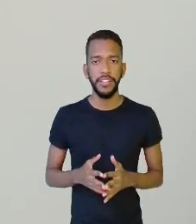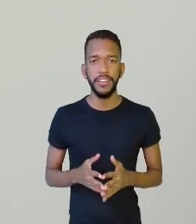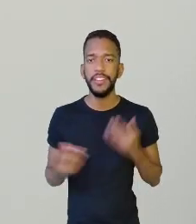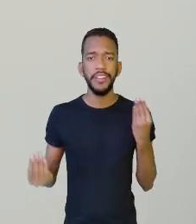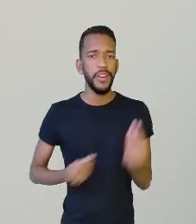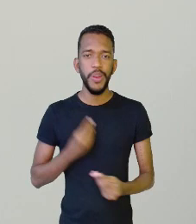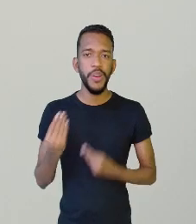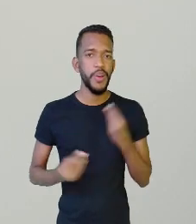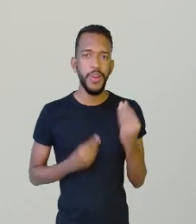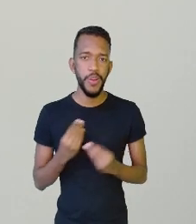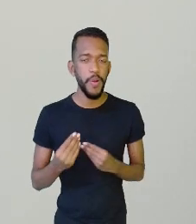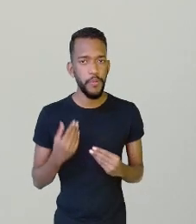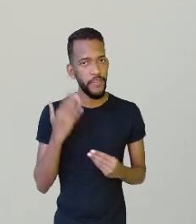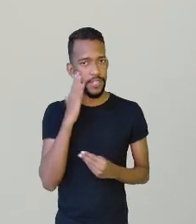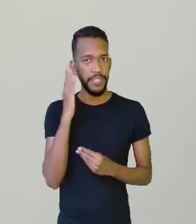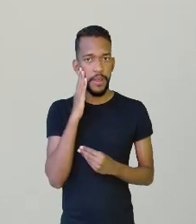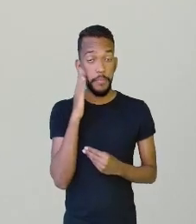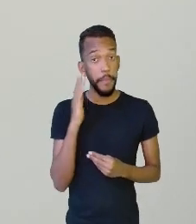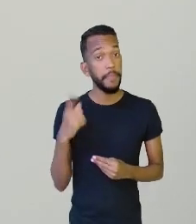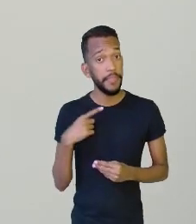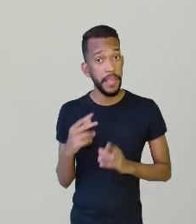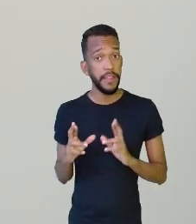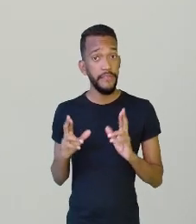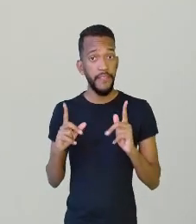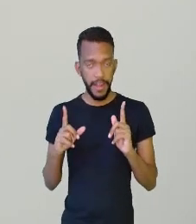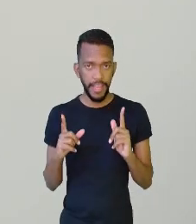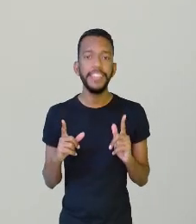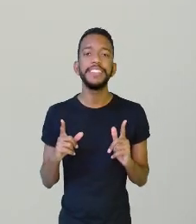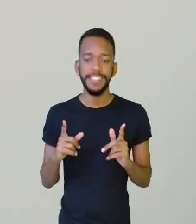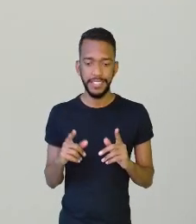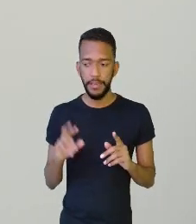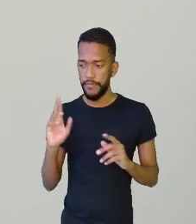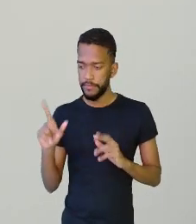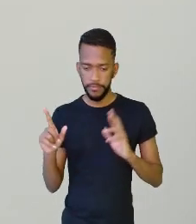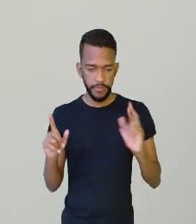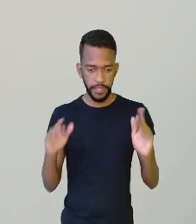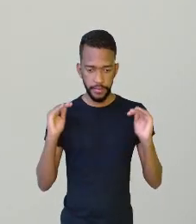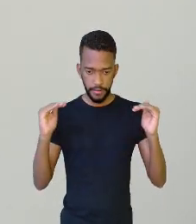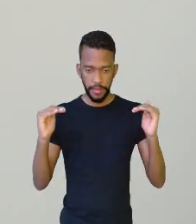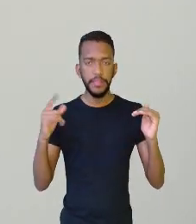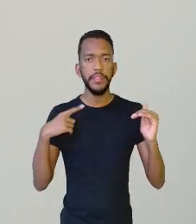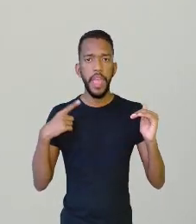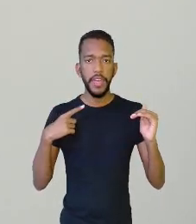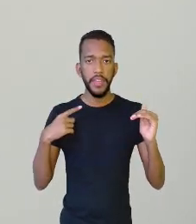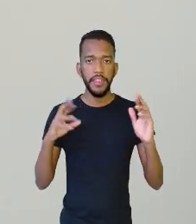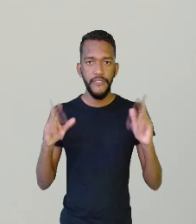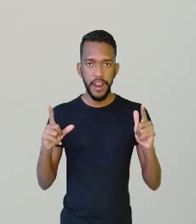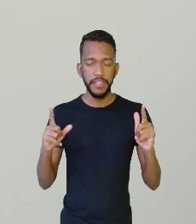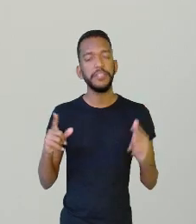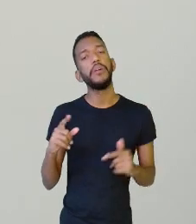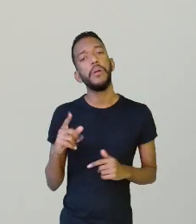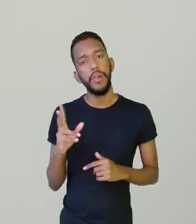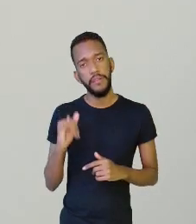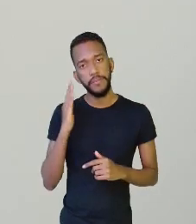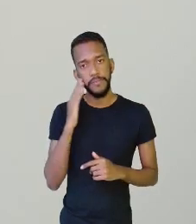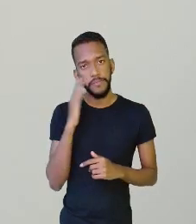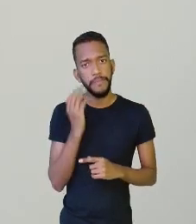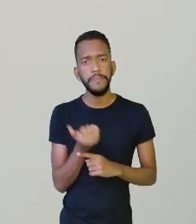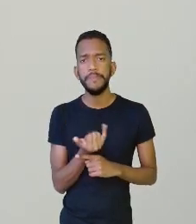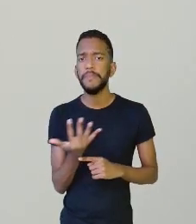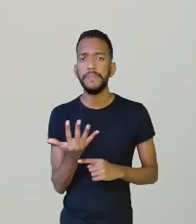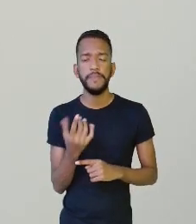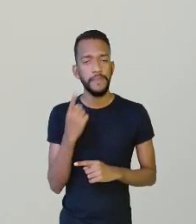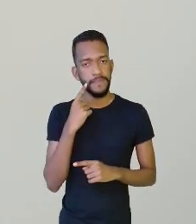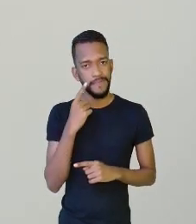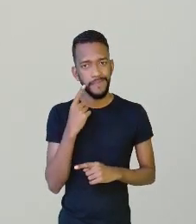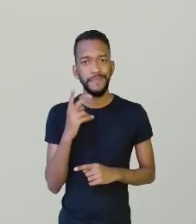gente vai saber? Existe uma diferença entre esses valores? Existe. E a gente vai saber quanto é.